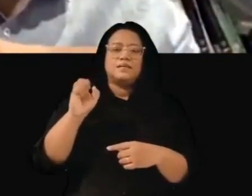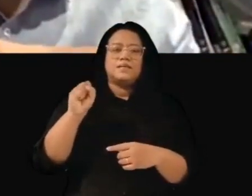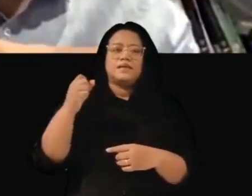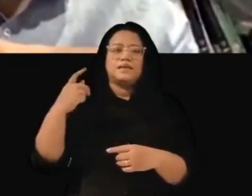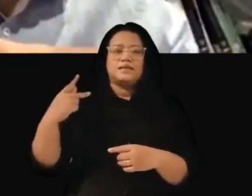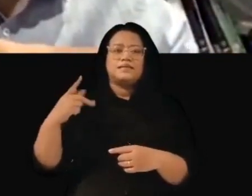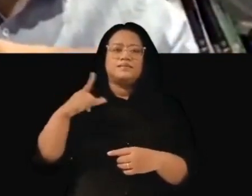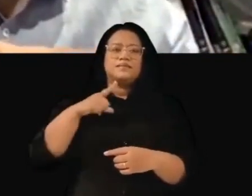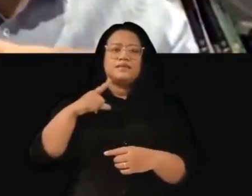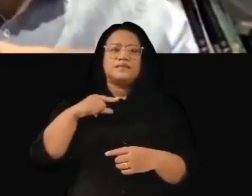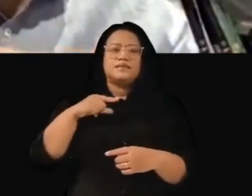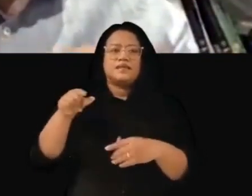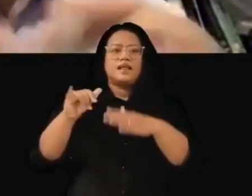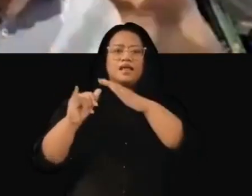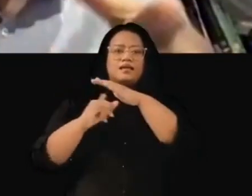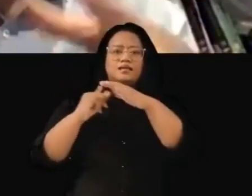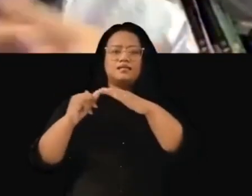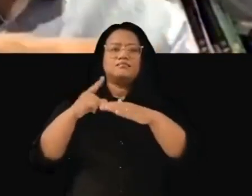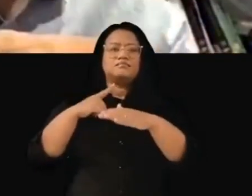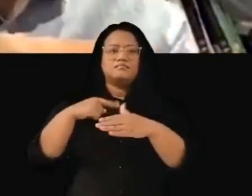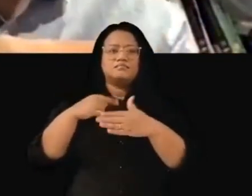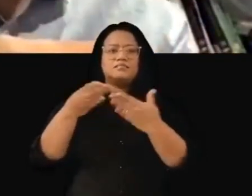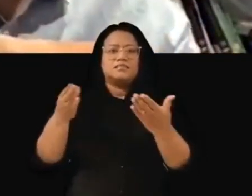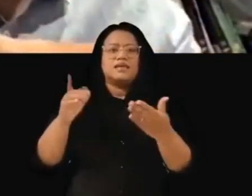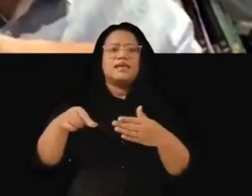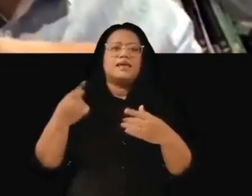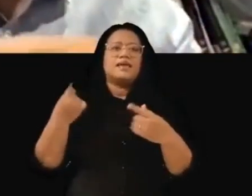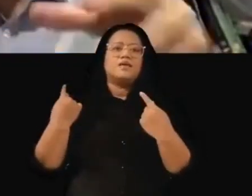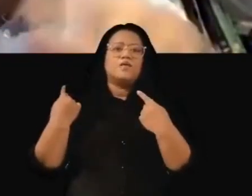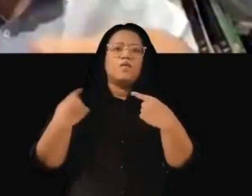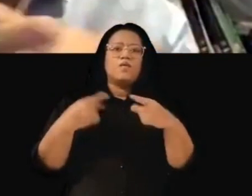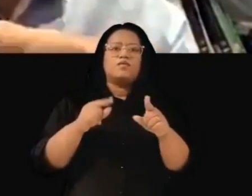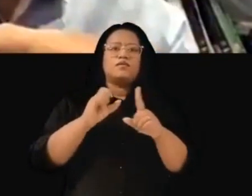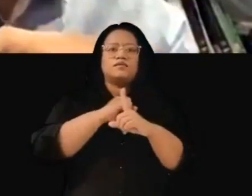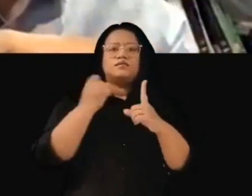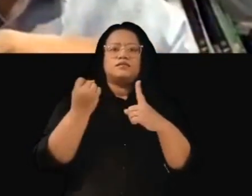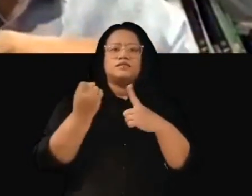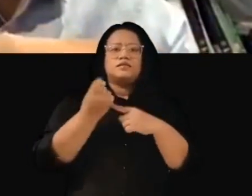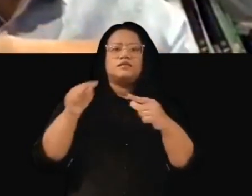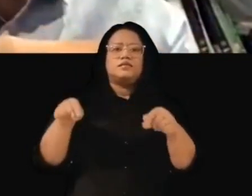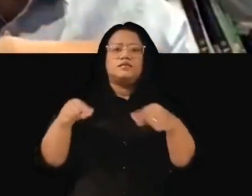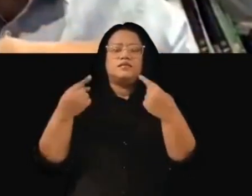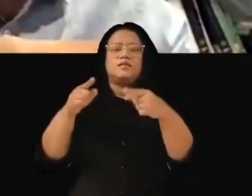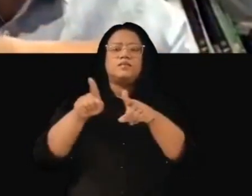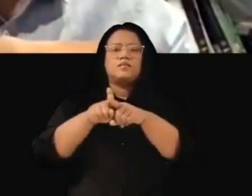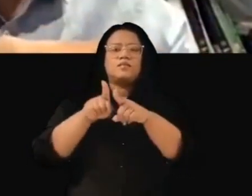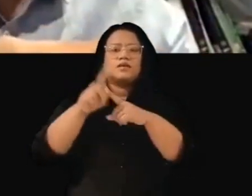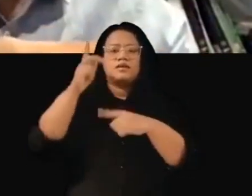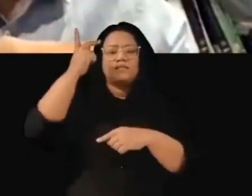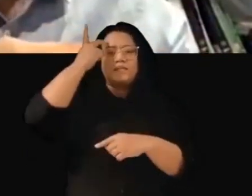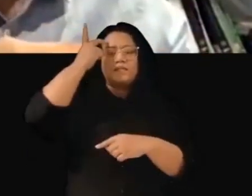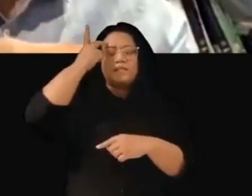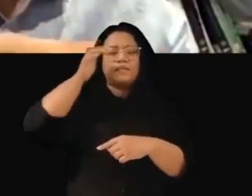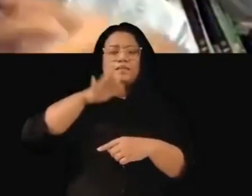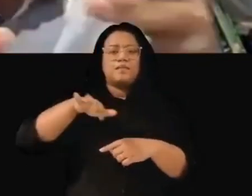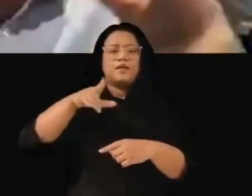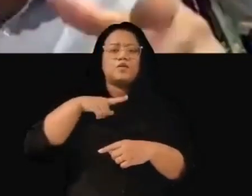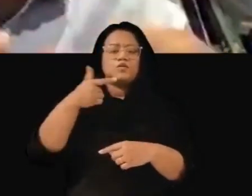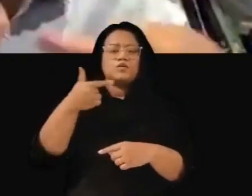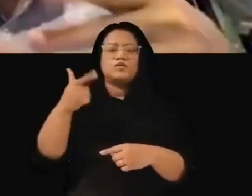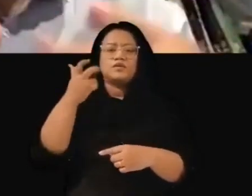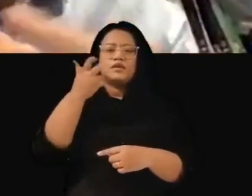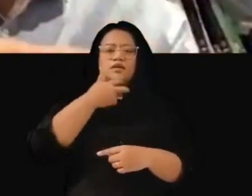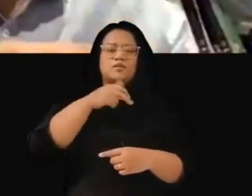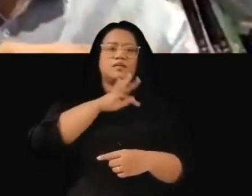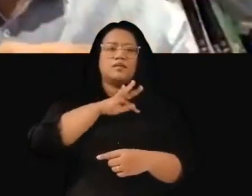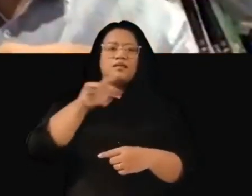quer privatizar, por exemplo, que é um absurdo, é outra afronta à sociedade brasileira, especialmente aos paulistas, porque não há nenhum argumento técnico que uma empresa rentável,